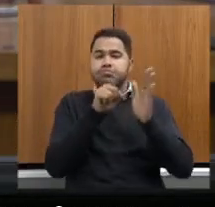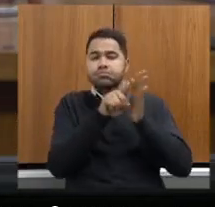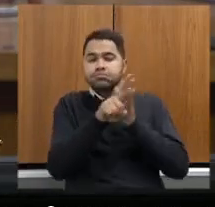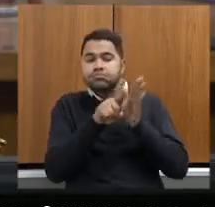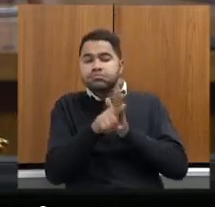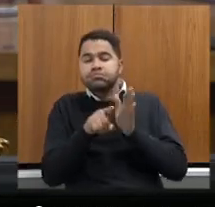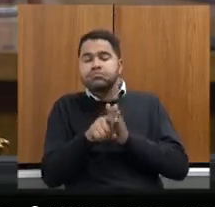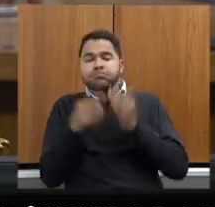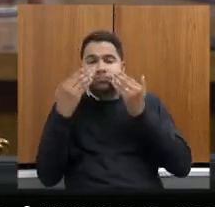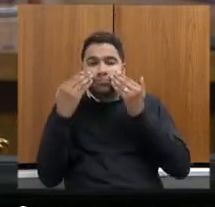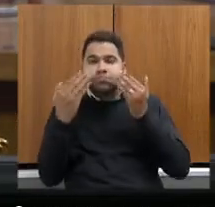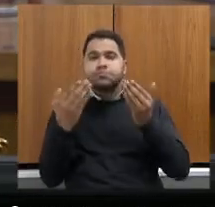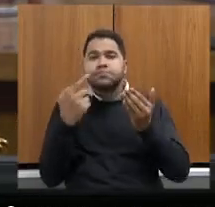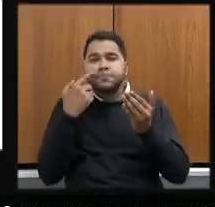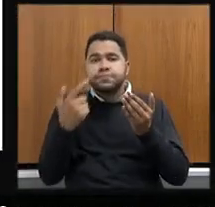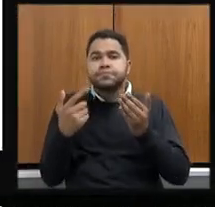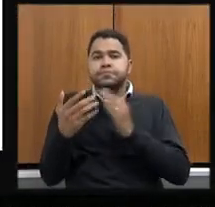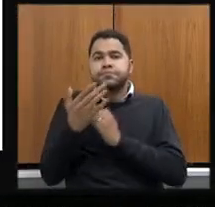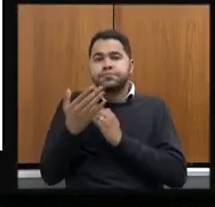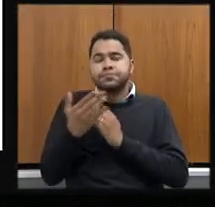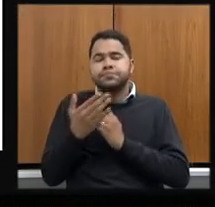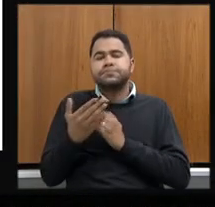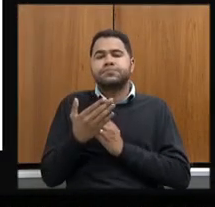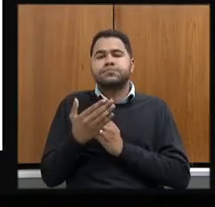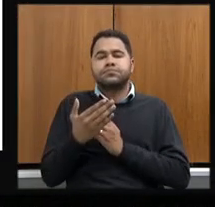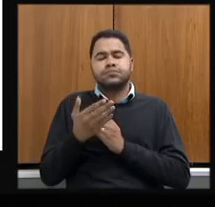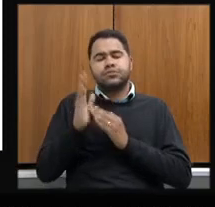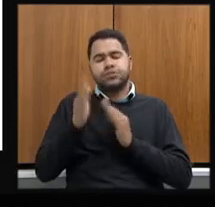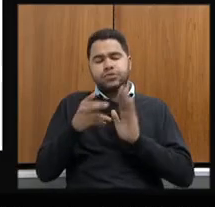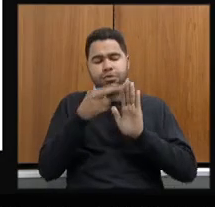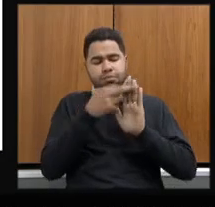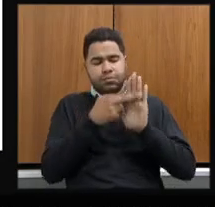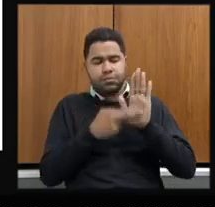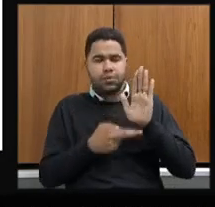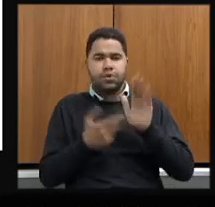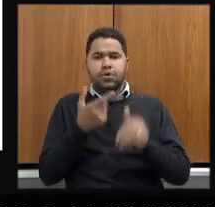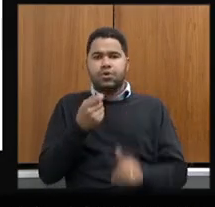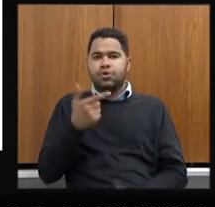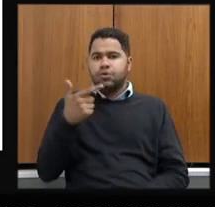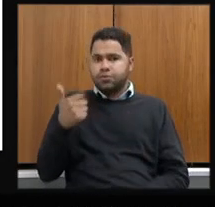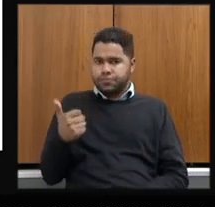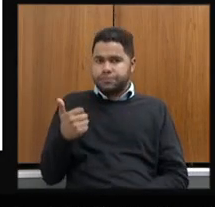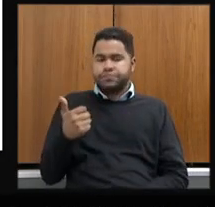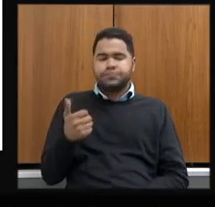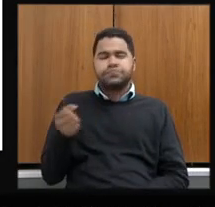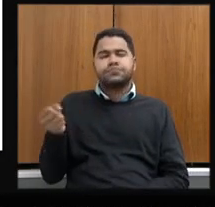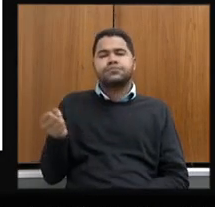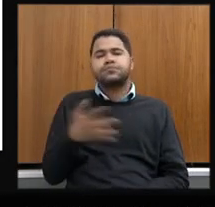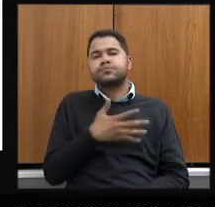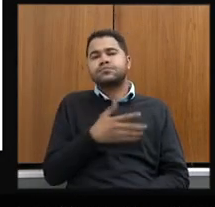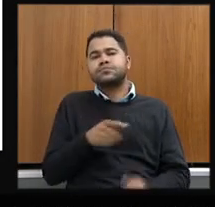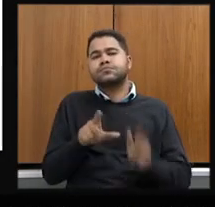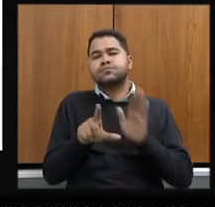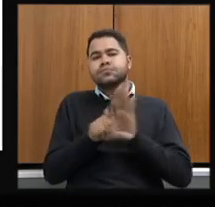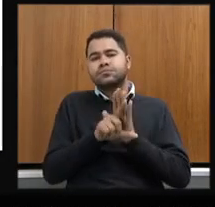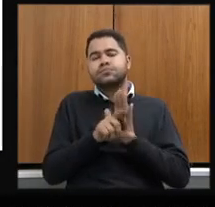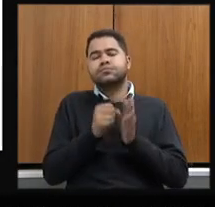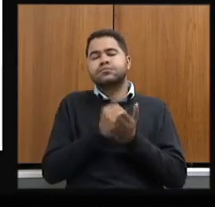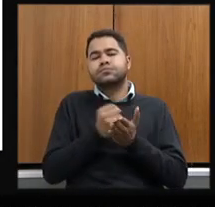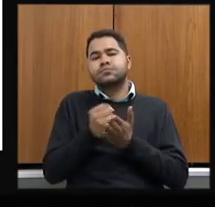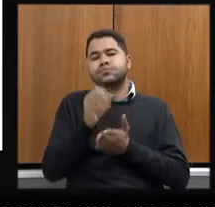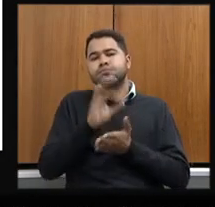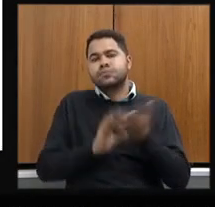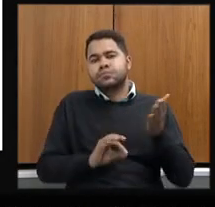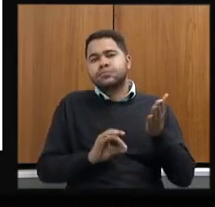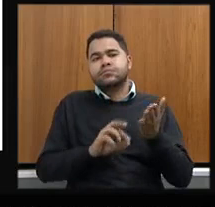públicas para levantar as contribuições para minutos normativas que já foram abordados em 2021 essa nova lei de licitações e contratos